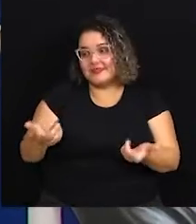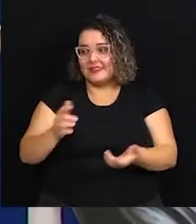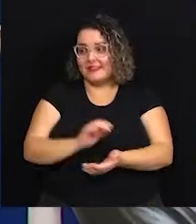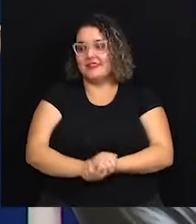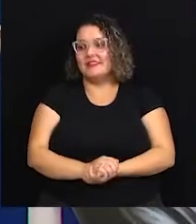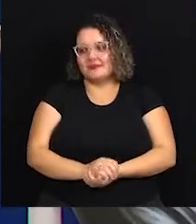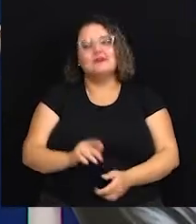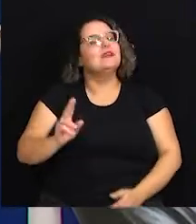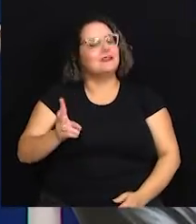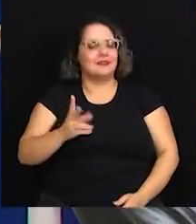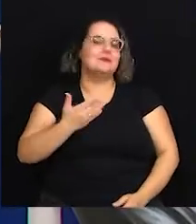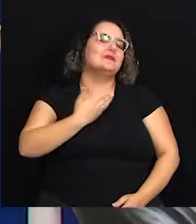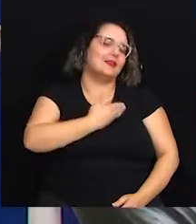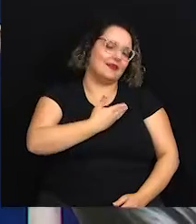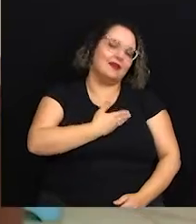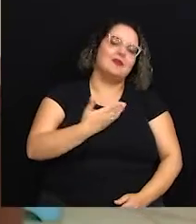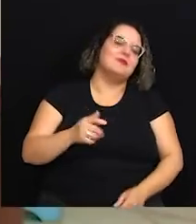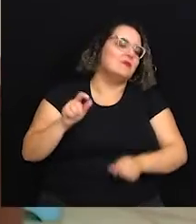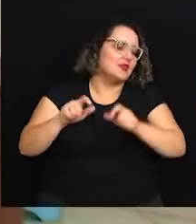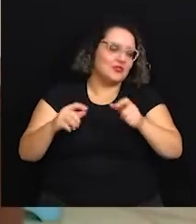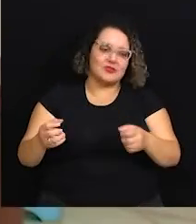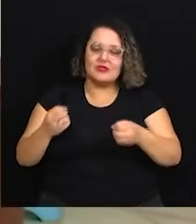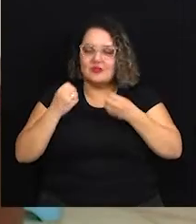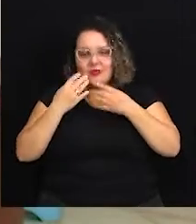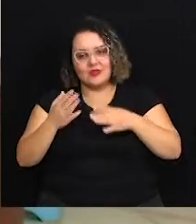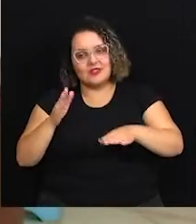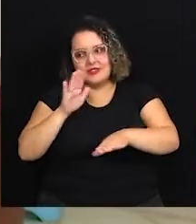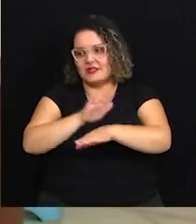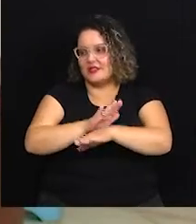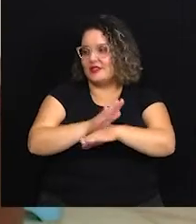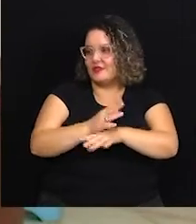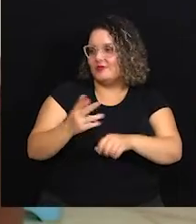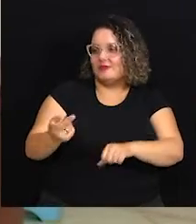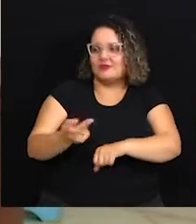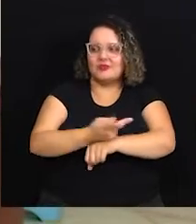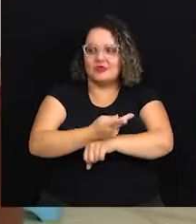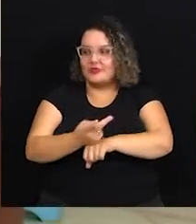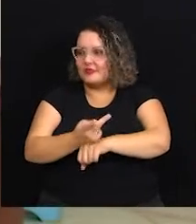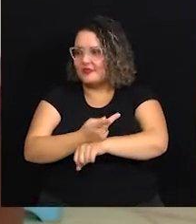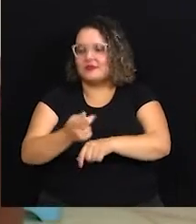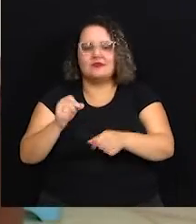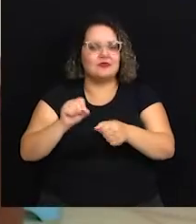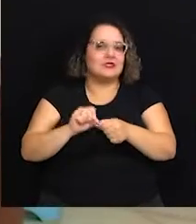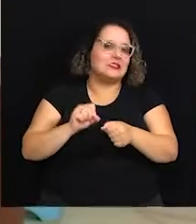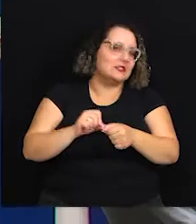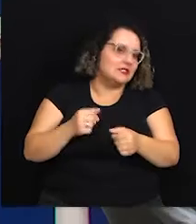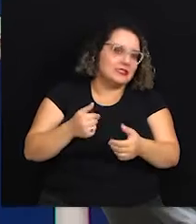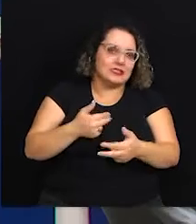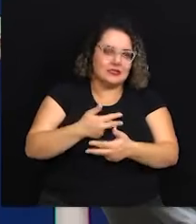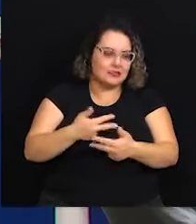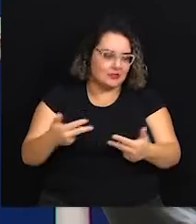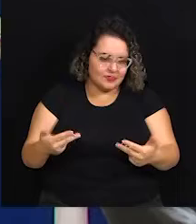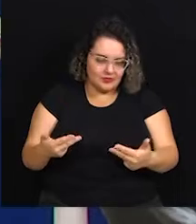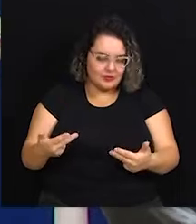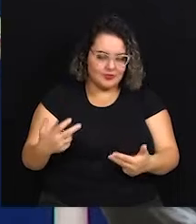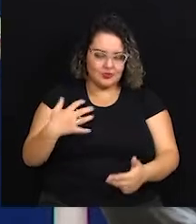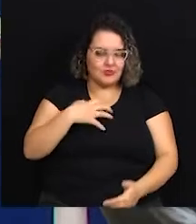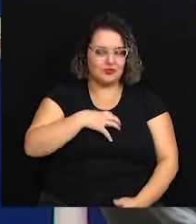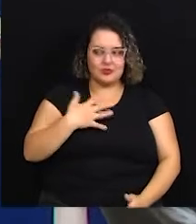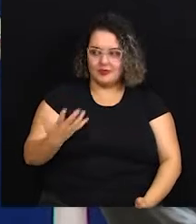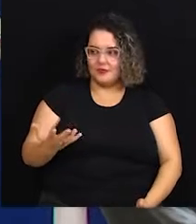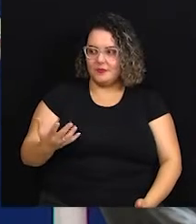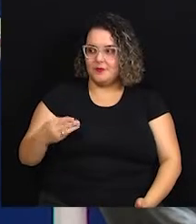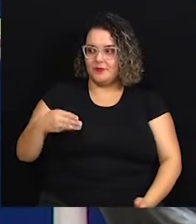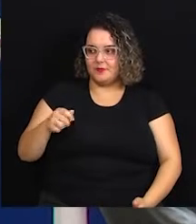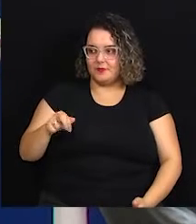Mas sempre tem amigos, tem sempre gente boa ajudando, buscando fazer de alguma forma, né? Márcia, aqui a gente